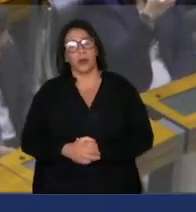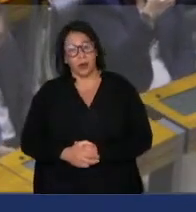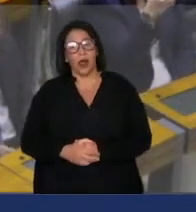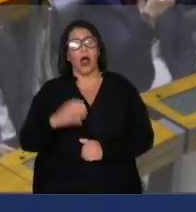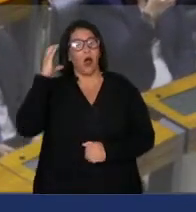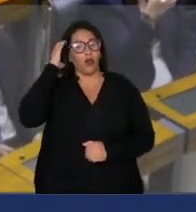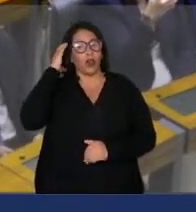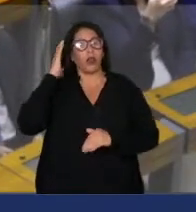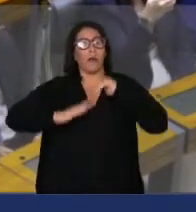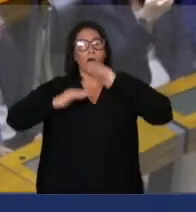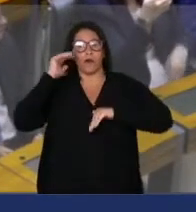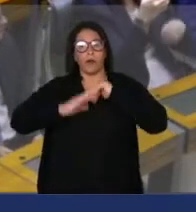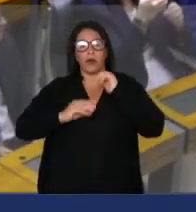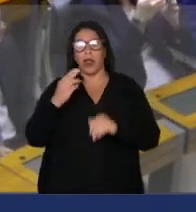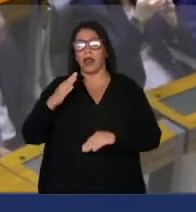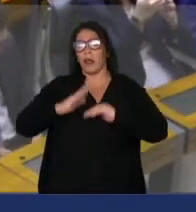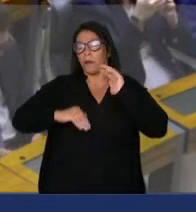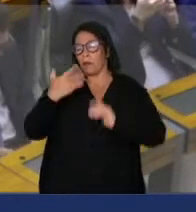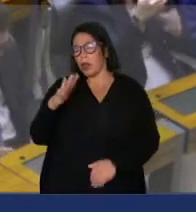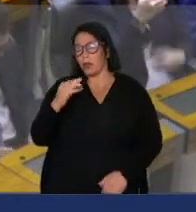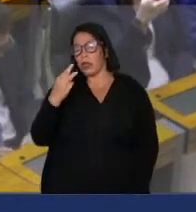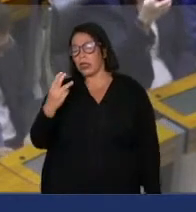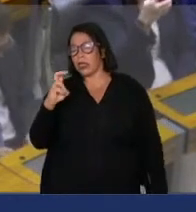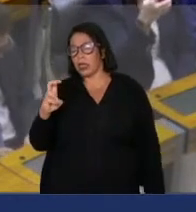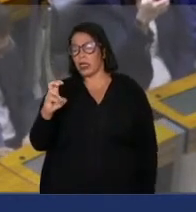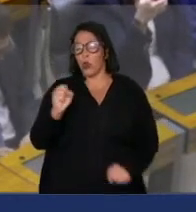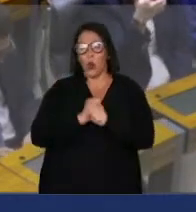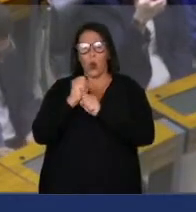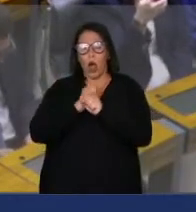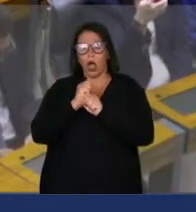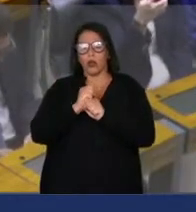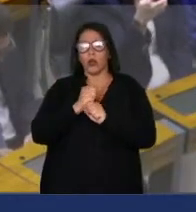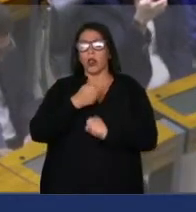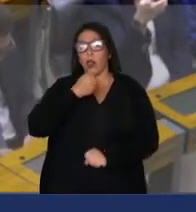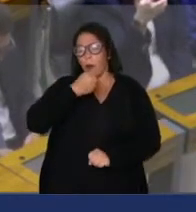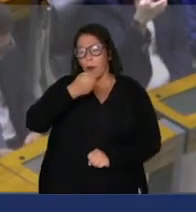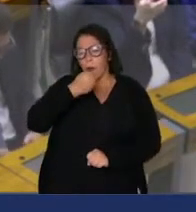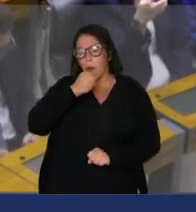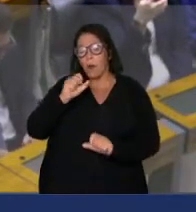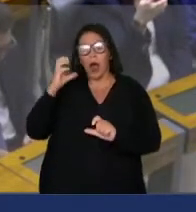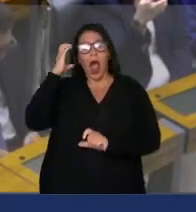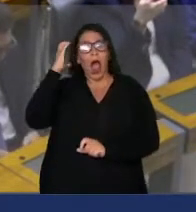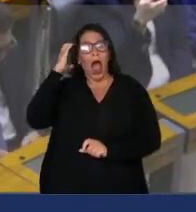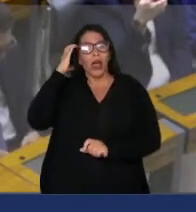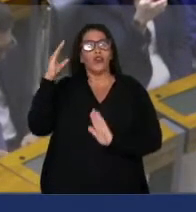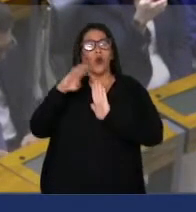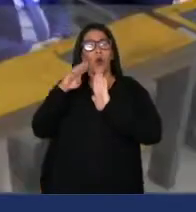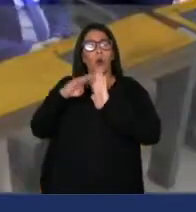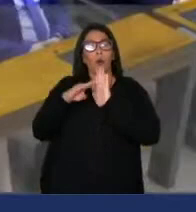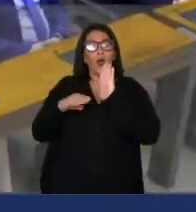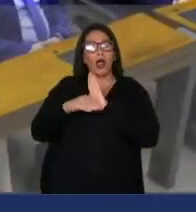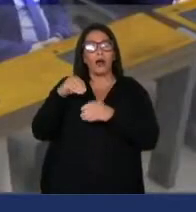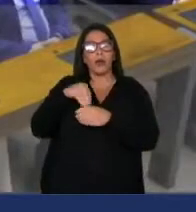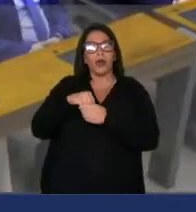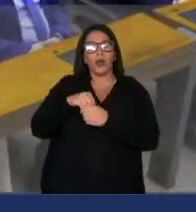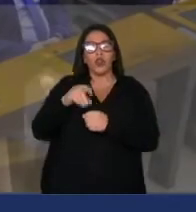no ar cerca de 35 anos um dos programas de maior audiência, o Luiz Melo Entrevista, detentor de